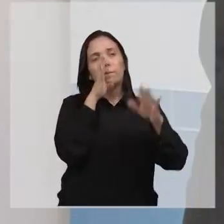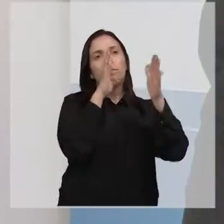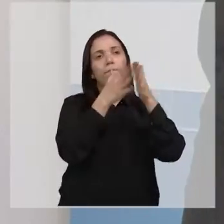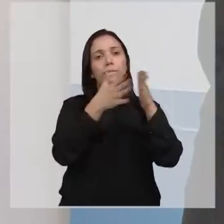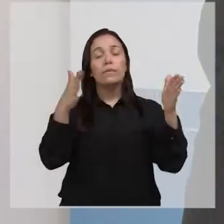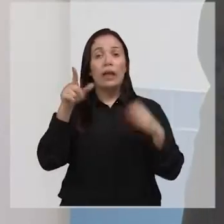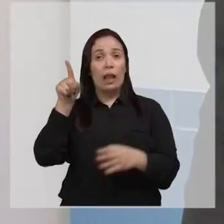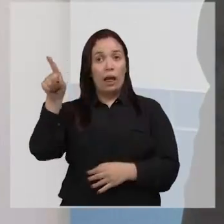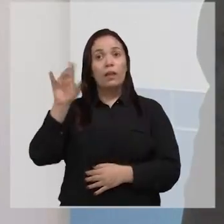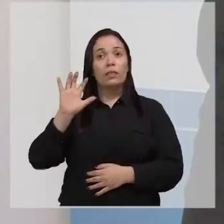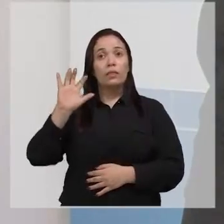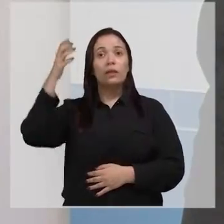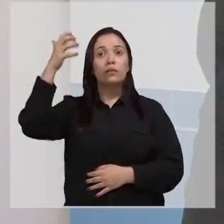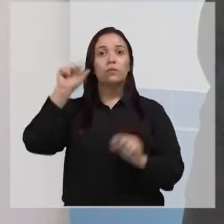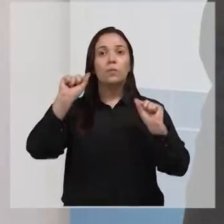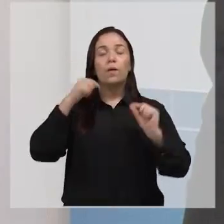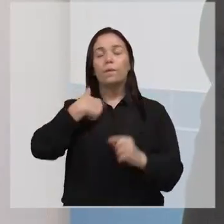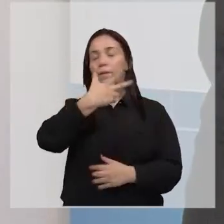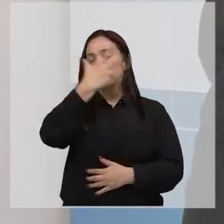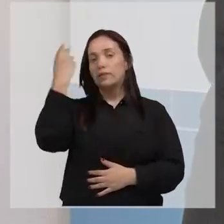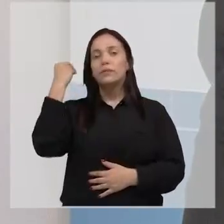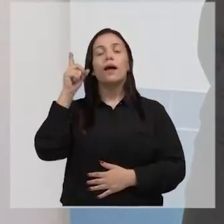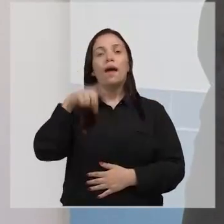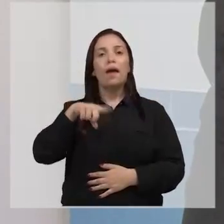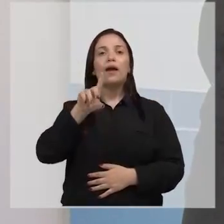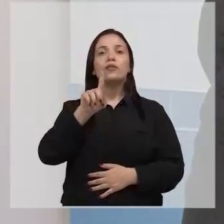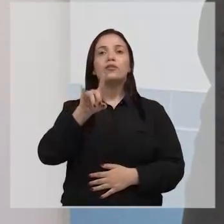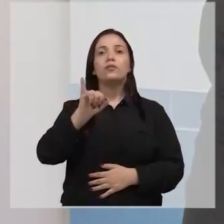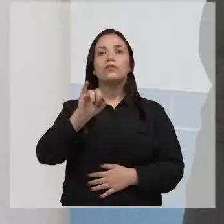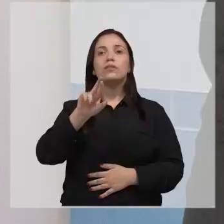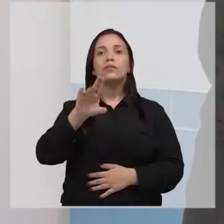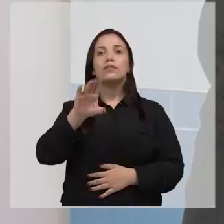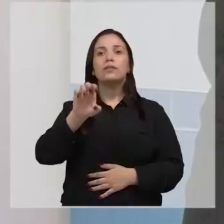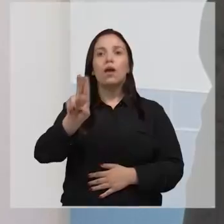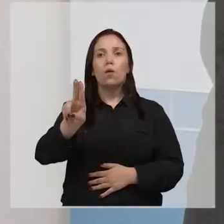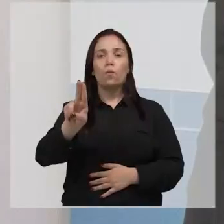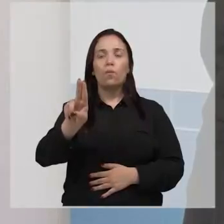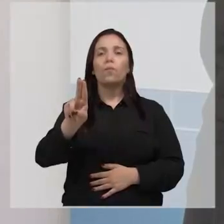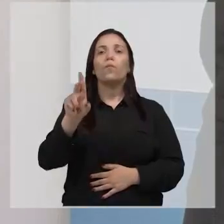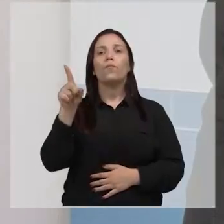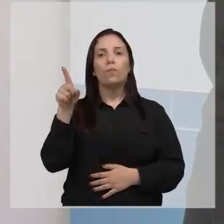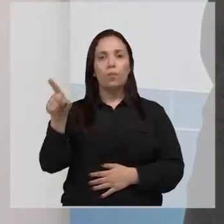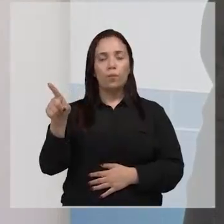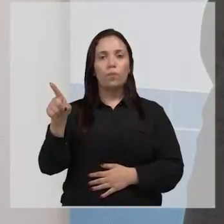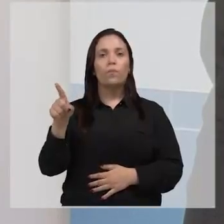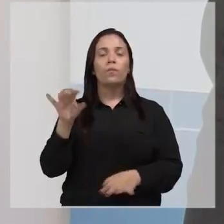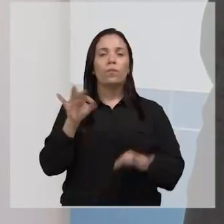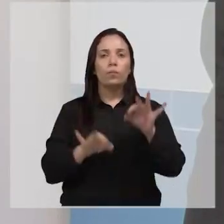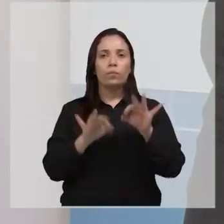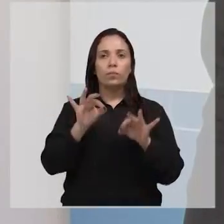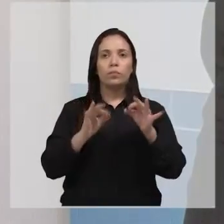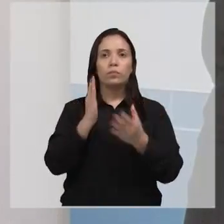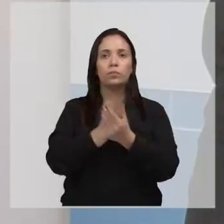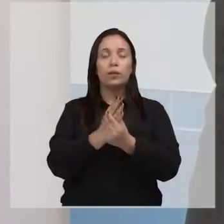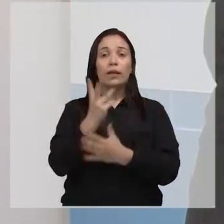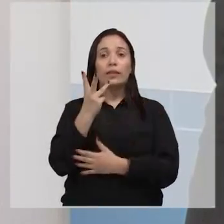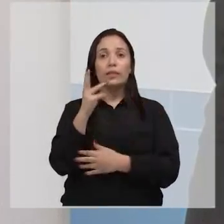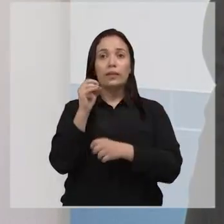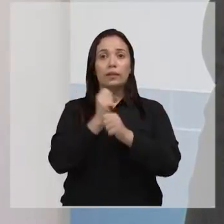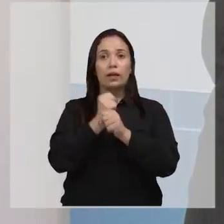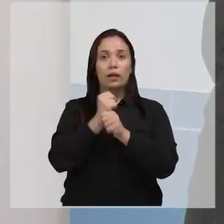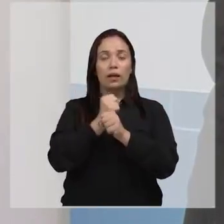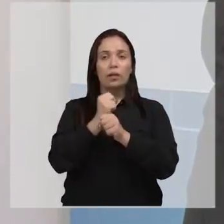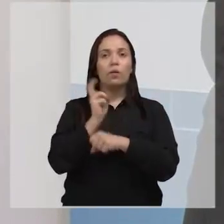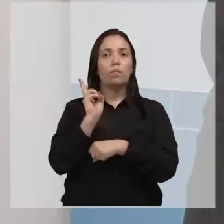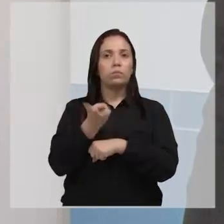decidiu que a condenação do Zé Disseu, né? O Zé Disseu, ele manteve a condenação do Zé Disseu por 30 anos,